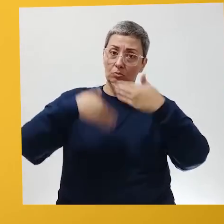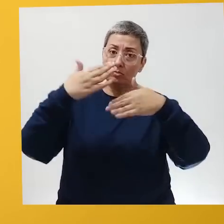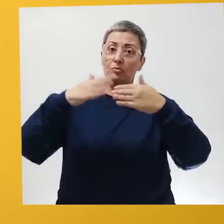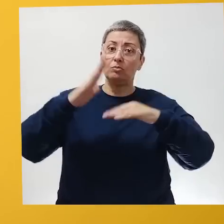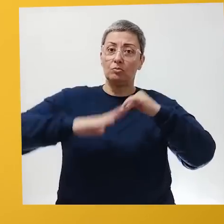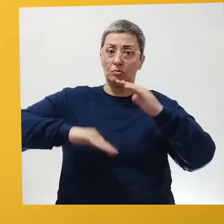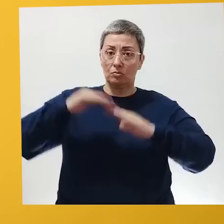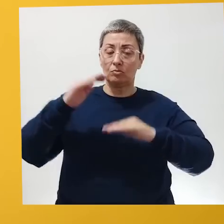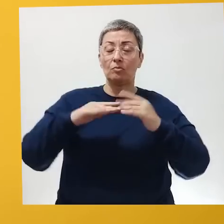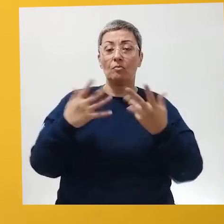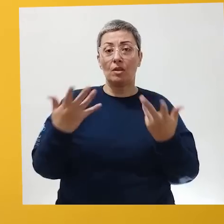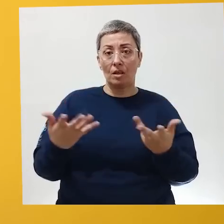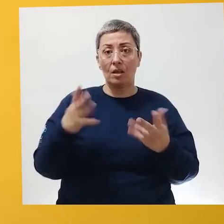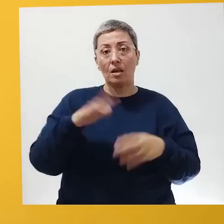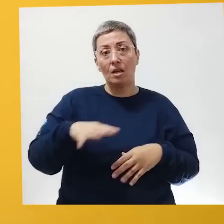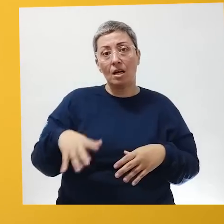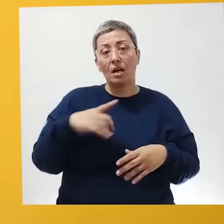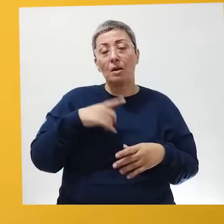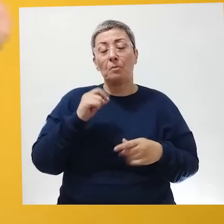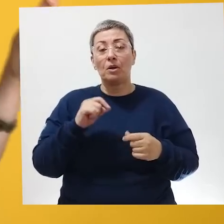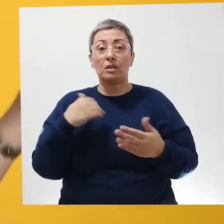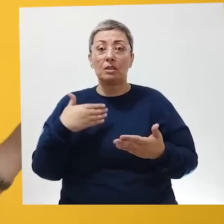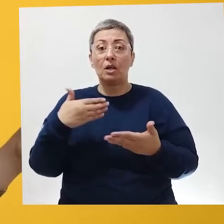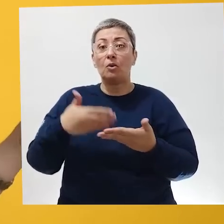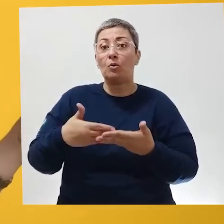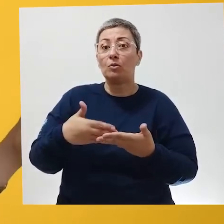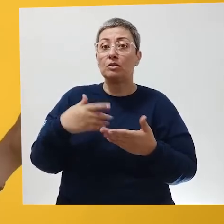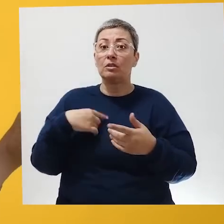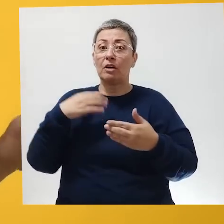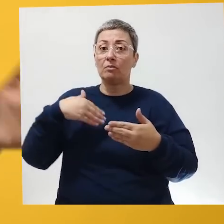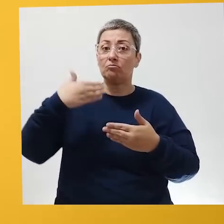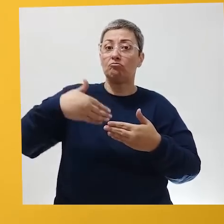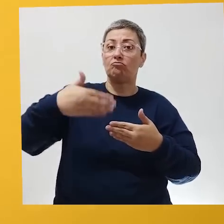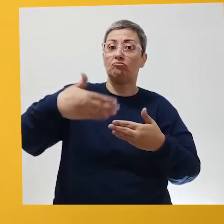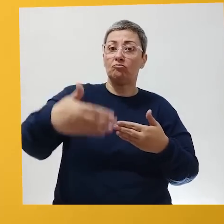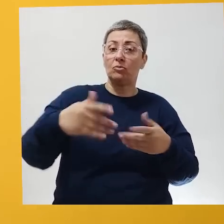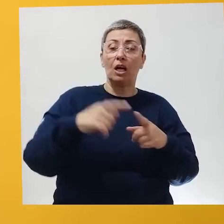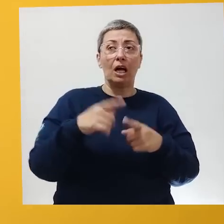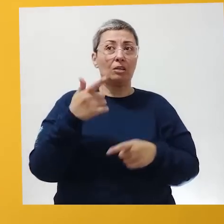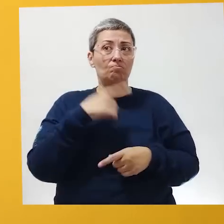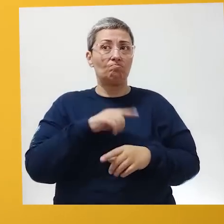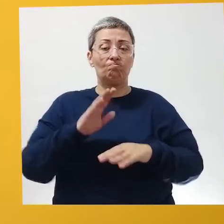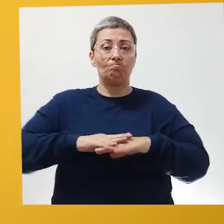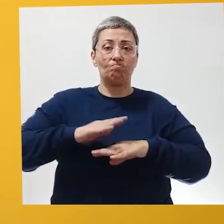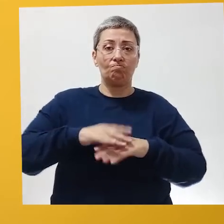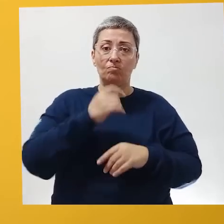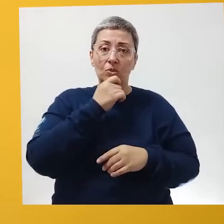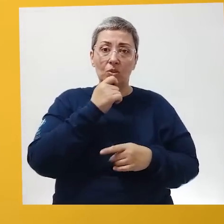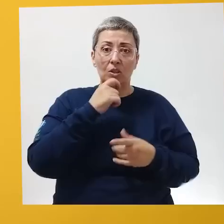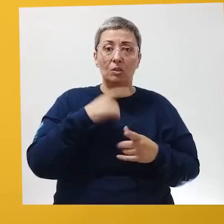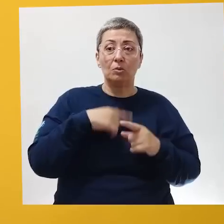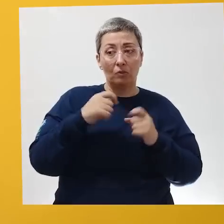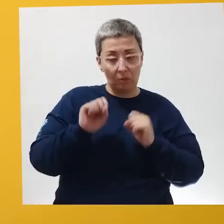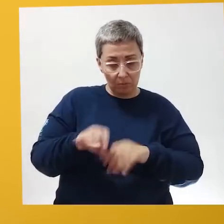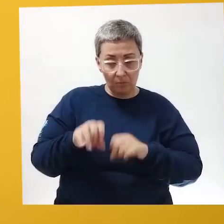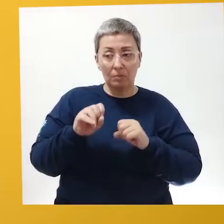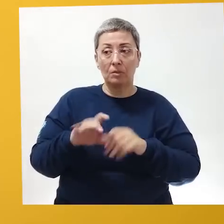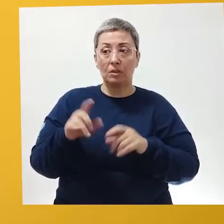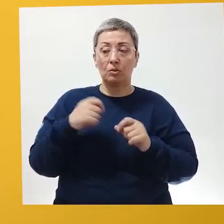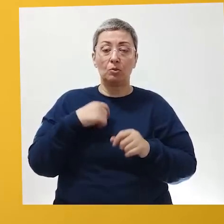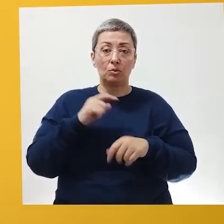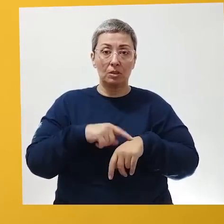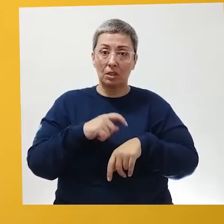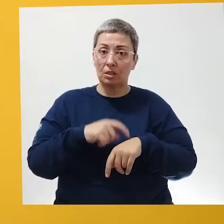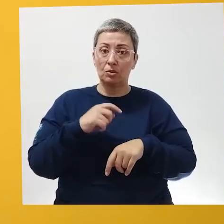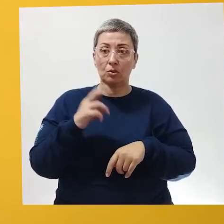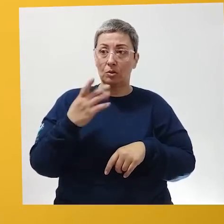essa atividade. Ah, a criança faz até onde? Nós vamos dar sequência. Ah, ela não faz, né? Nós vamos ensinar. O fato da